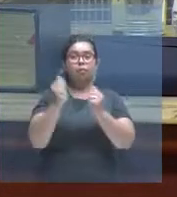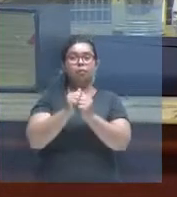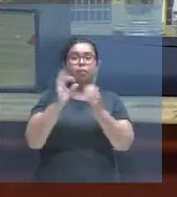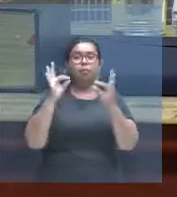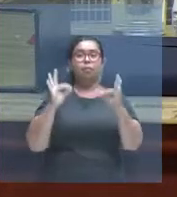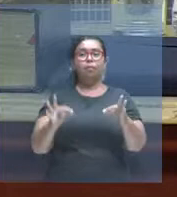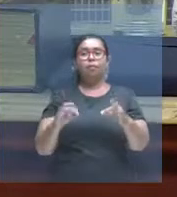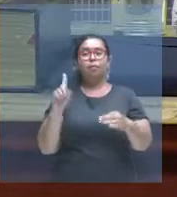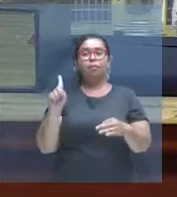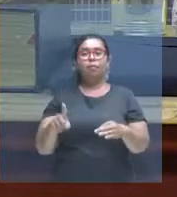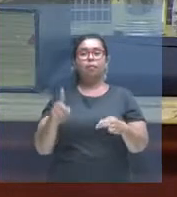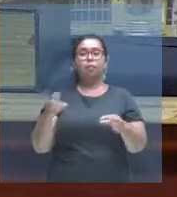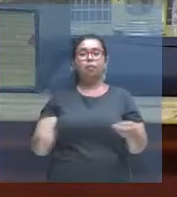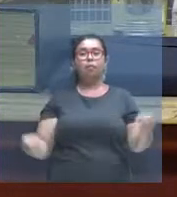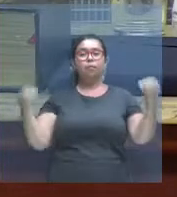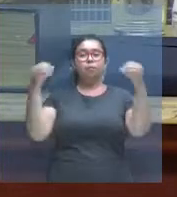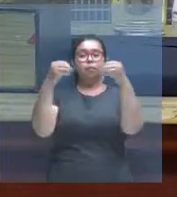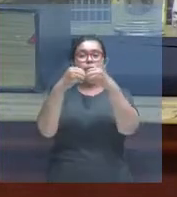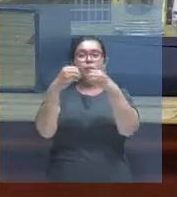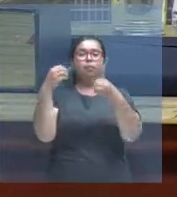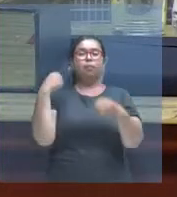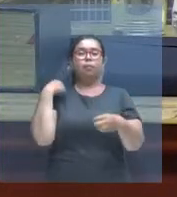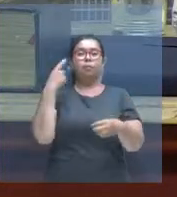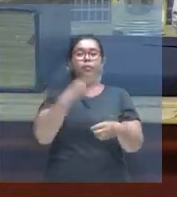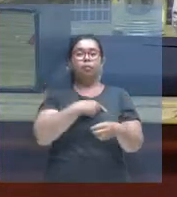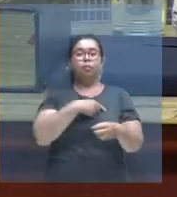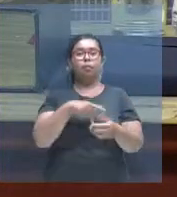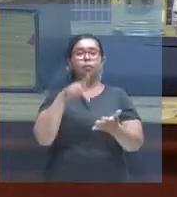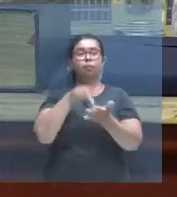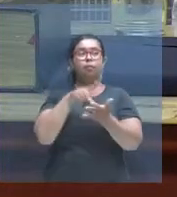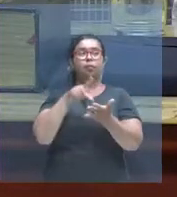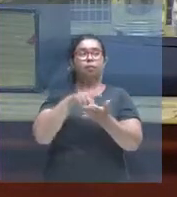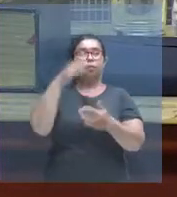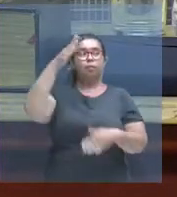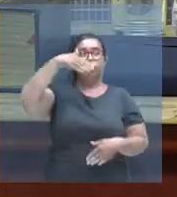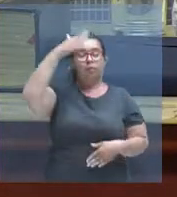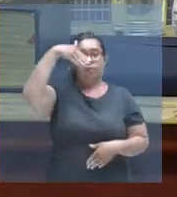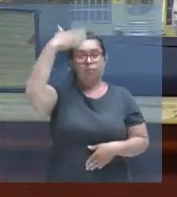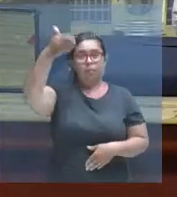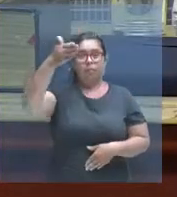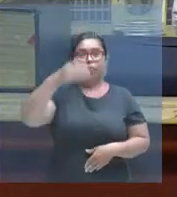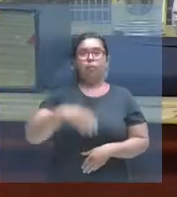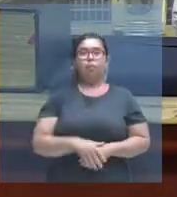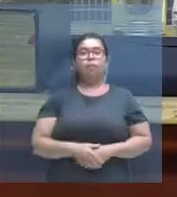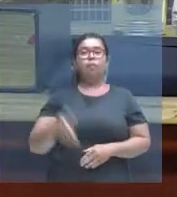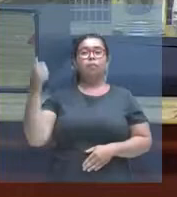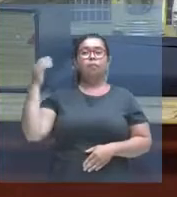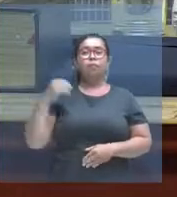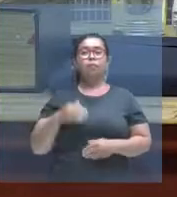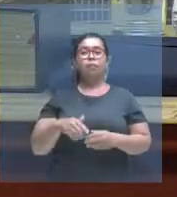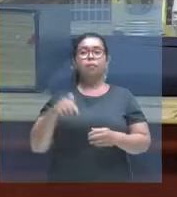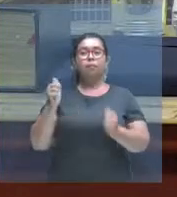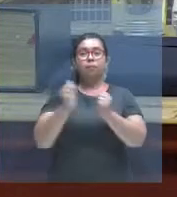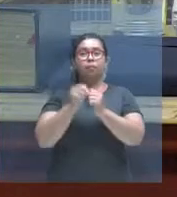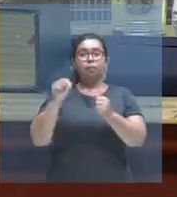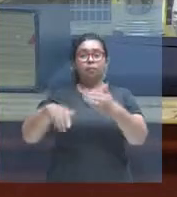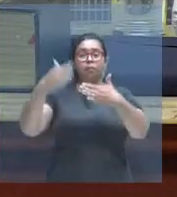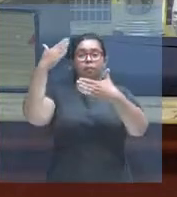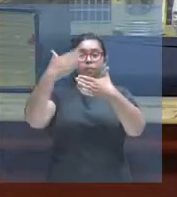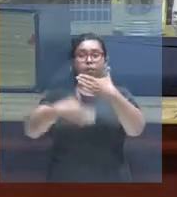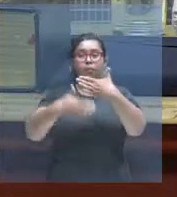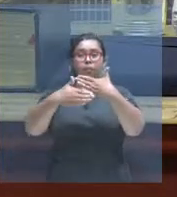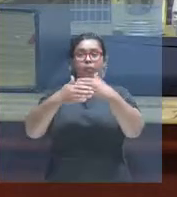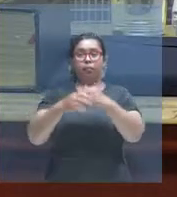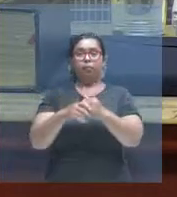é merecedor das nossas mais sinceras homenagens. Ante o exposto e diante dos